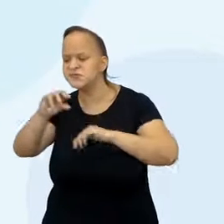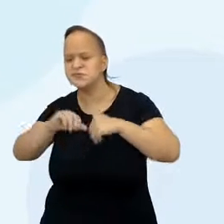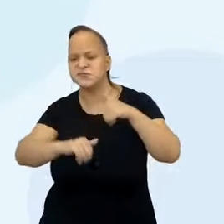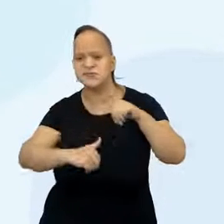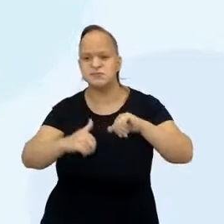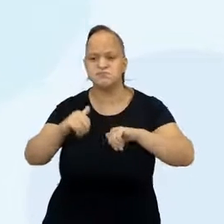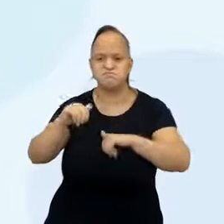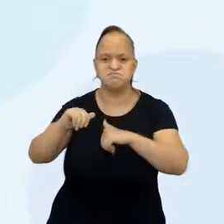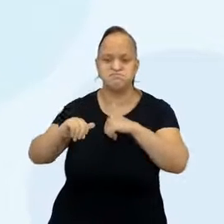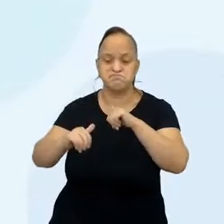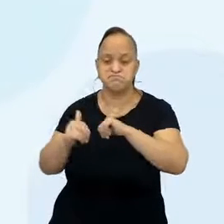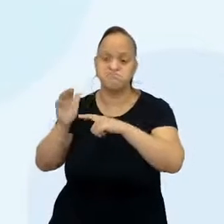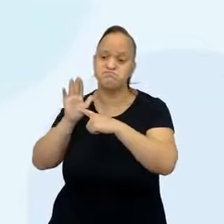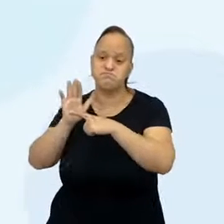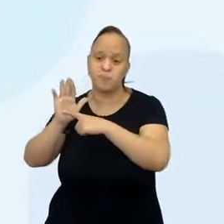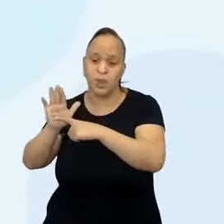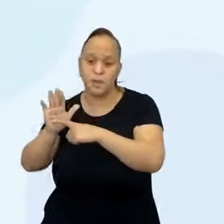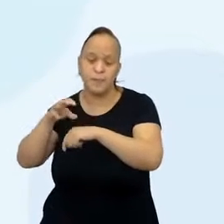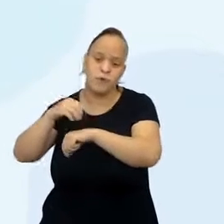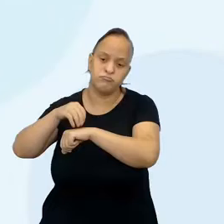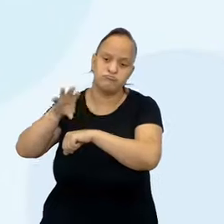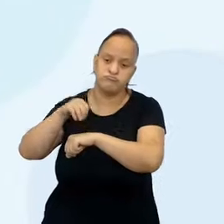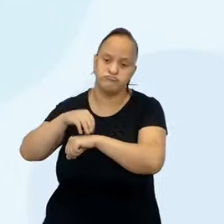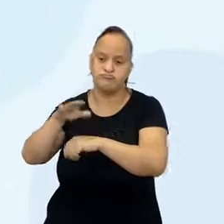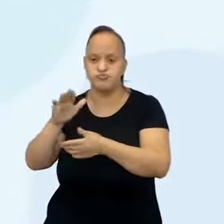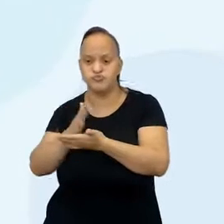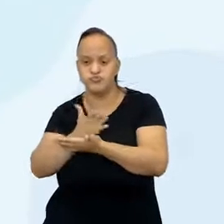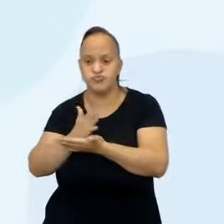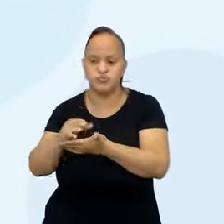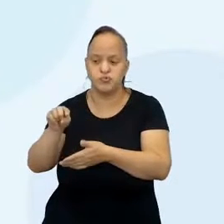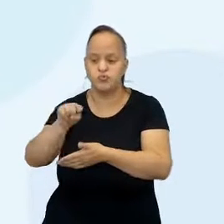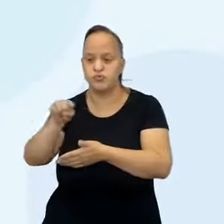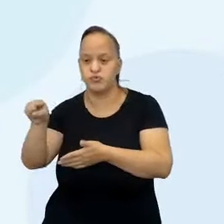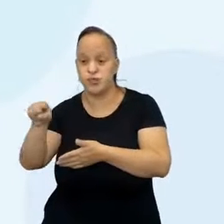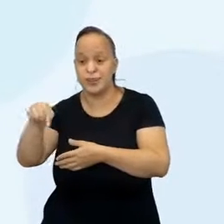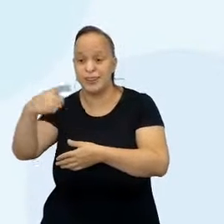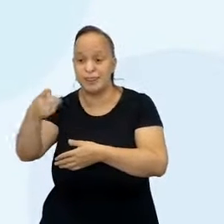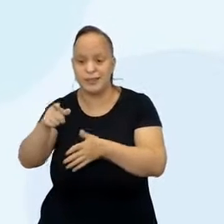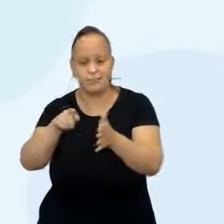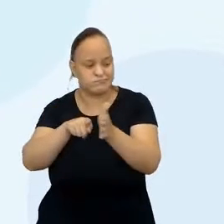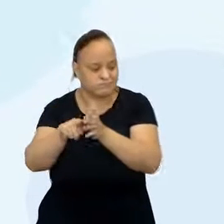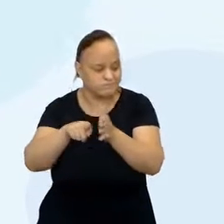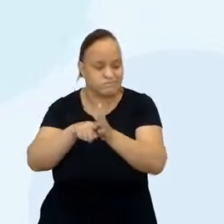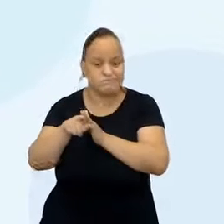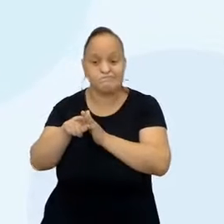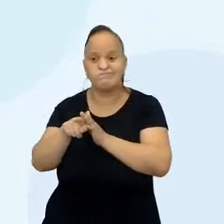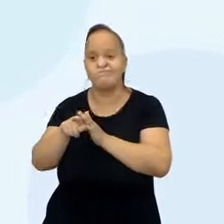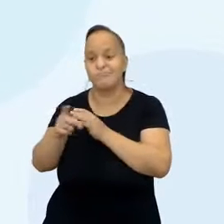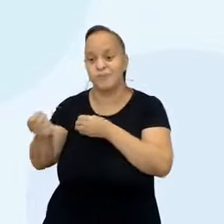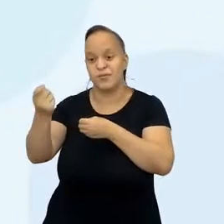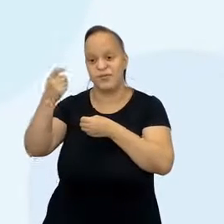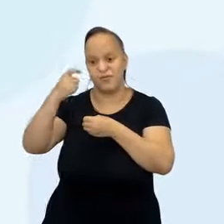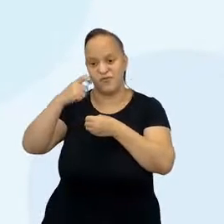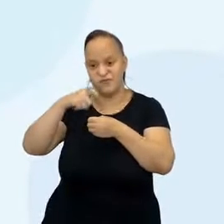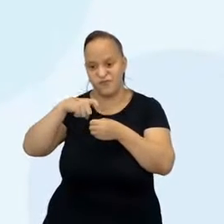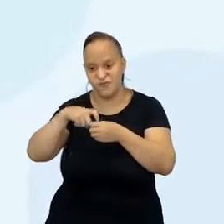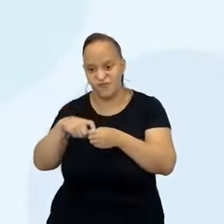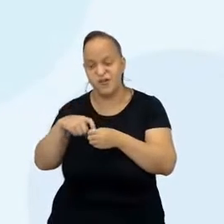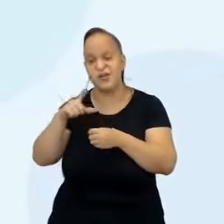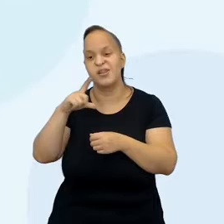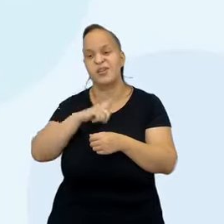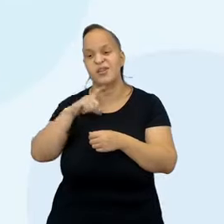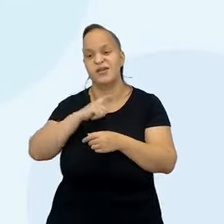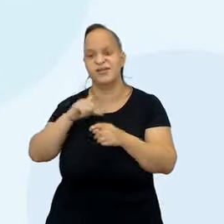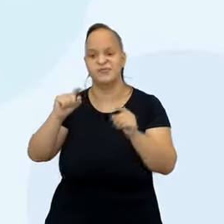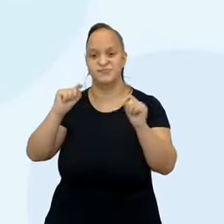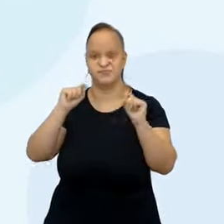oferecemos algumas indicações para que esse estudante pesquise, e depois, retornando, a gente tem, por exemplo,